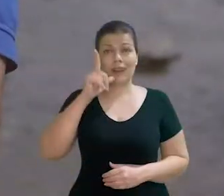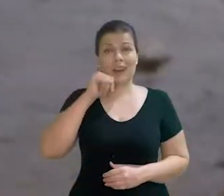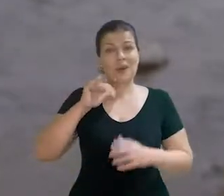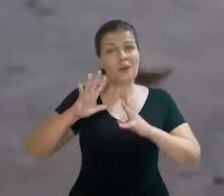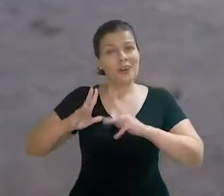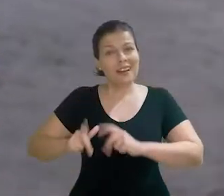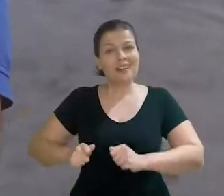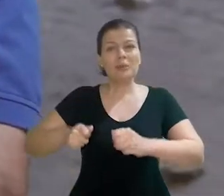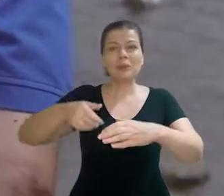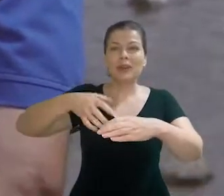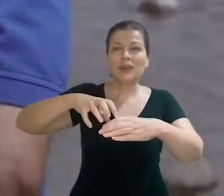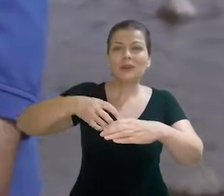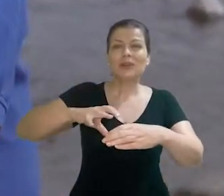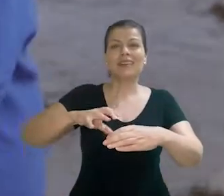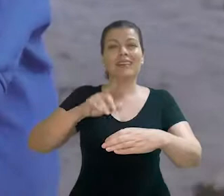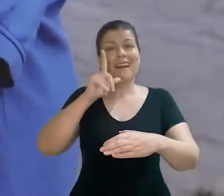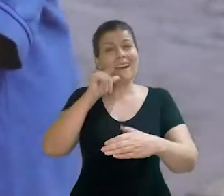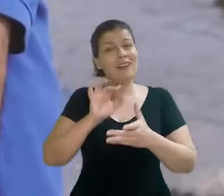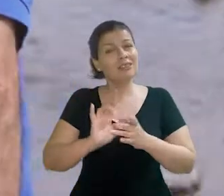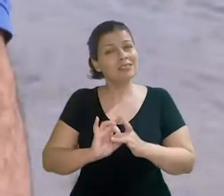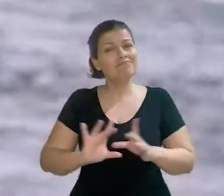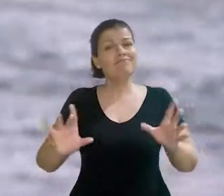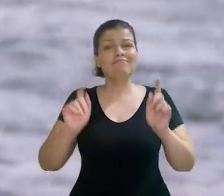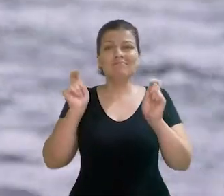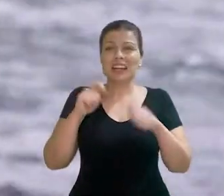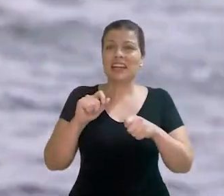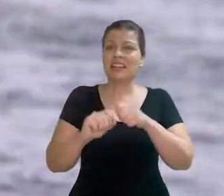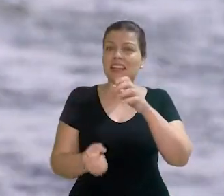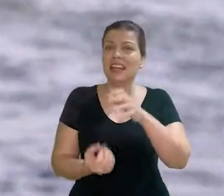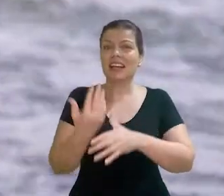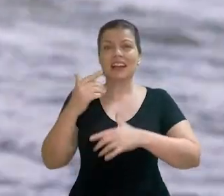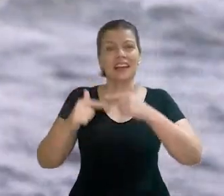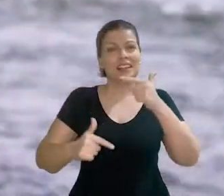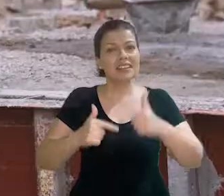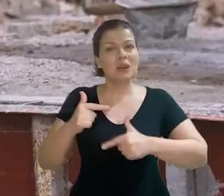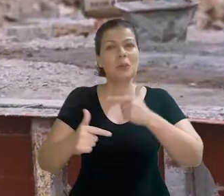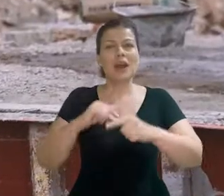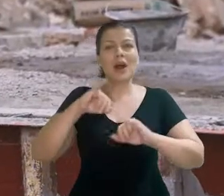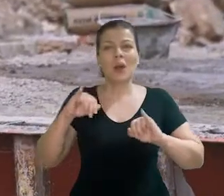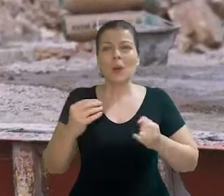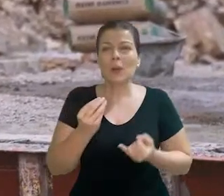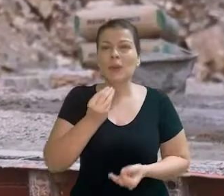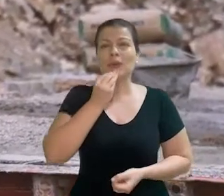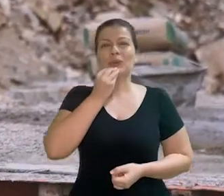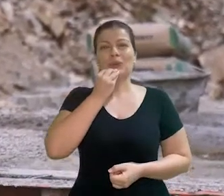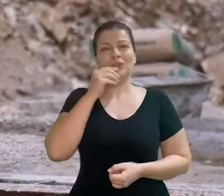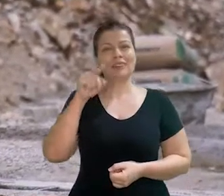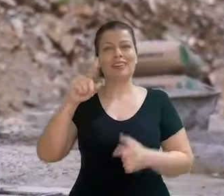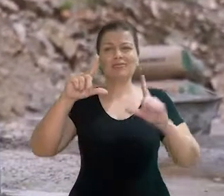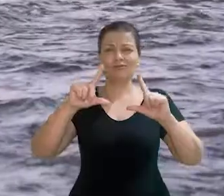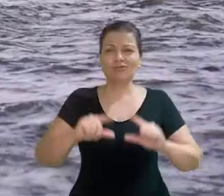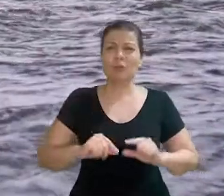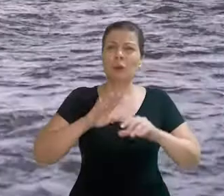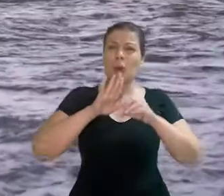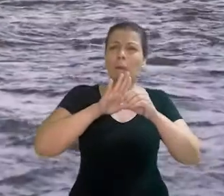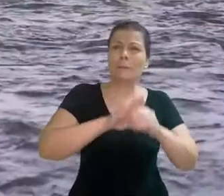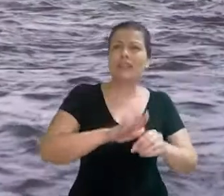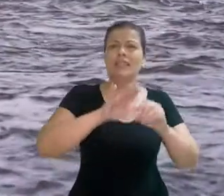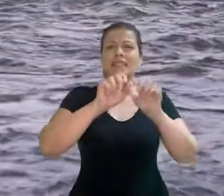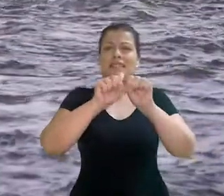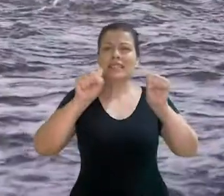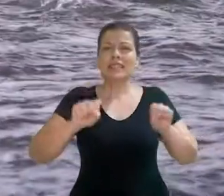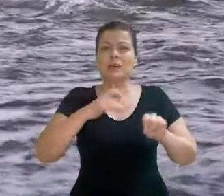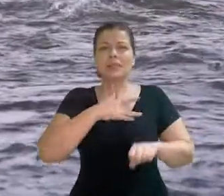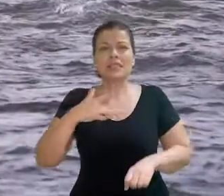água tratada na torneira água disposição para se gerar emprego oportunidade para diminuir a pressão